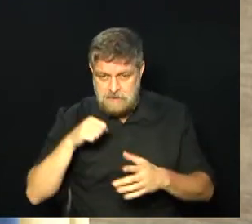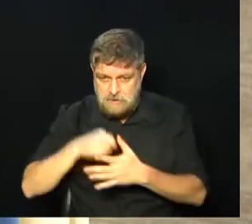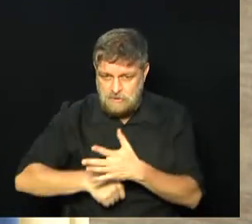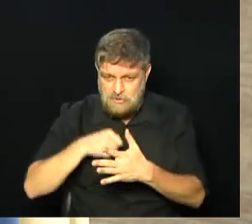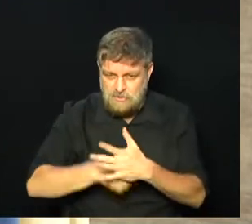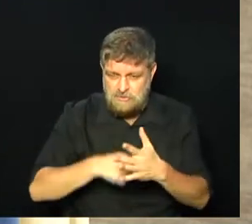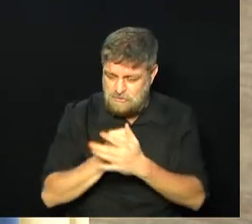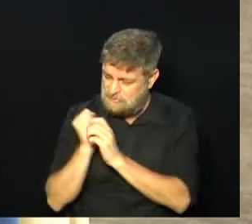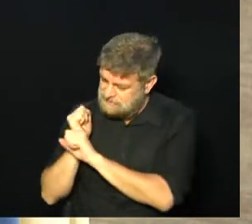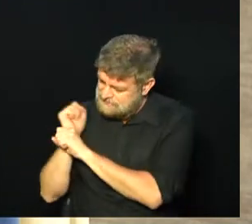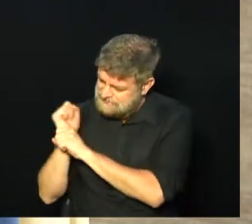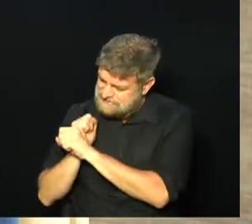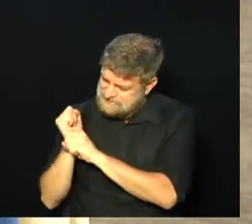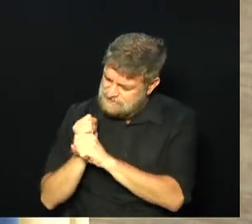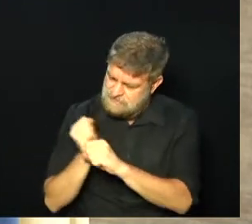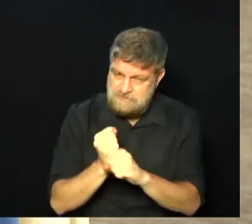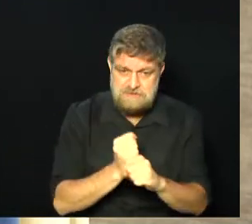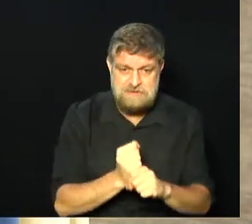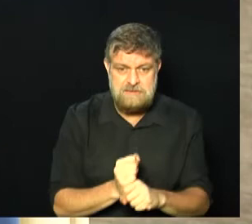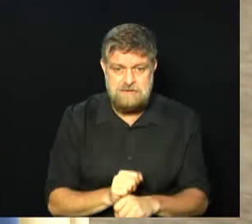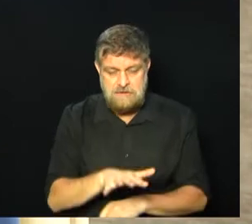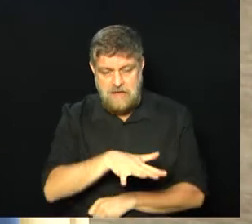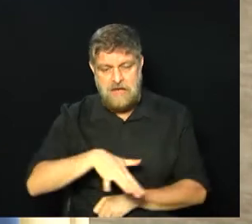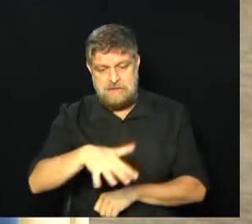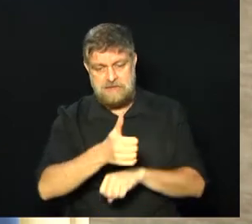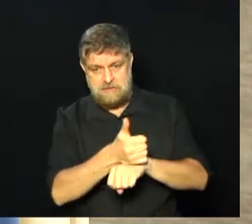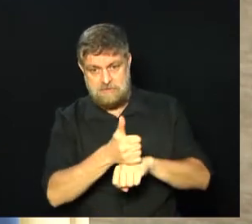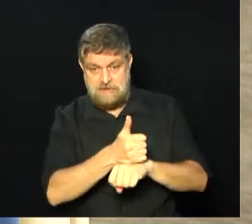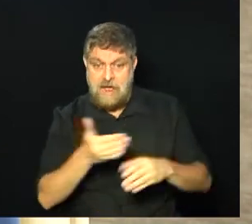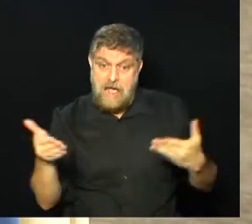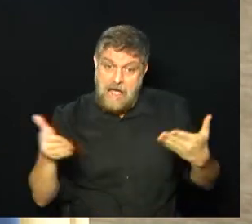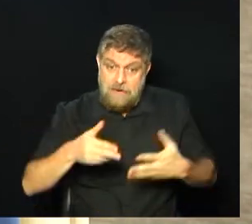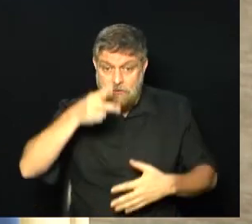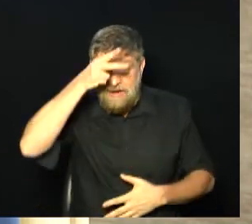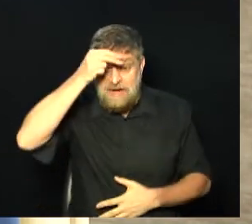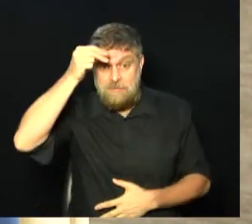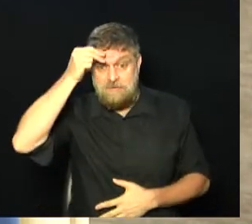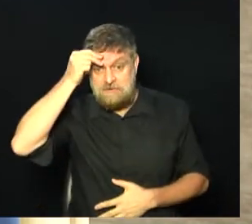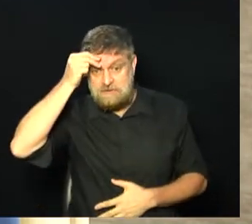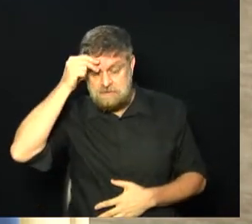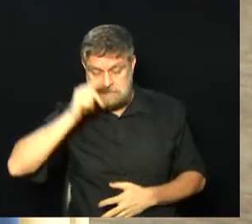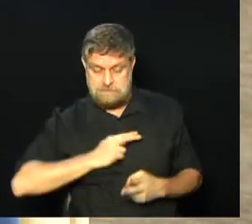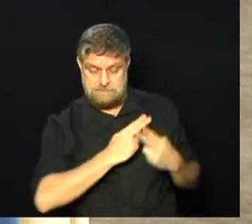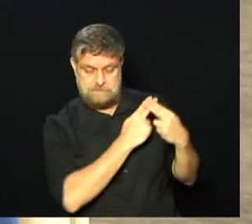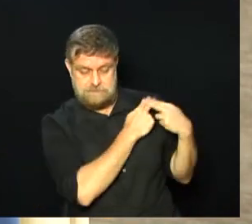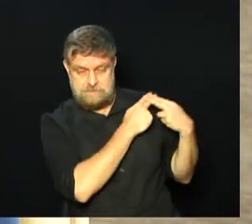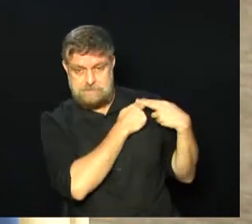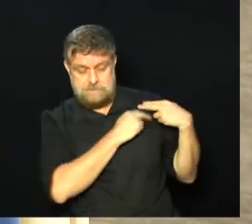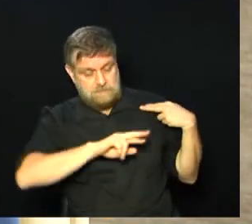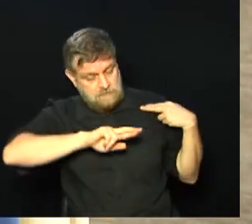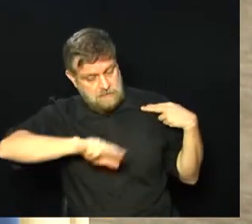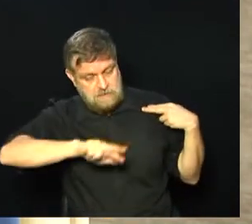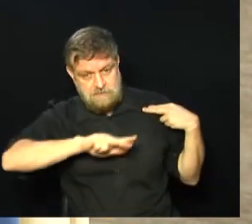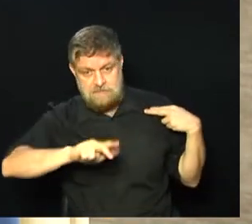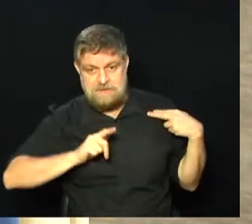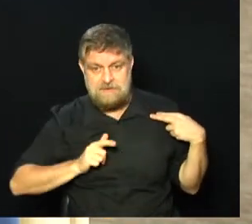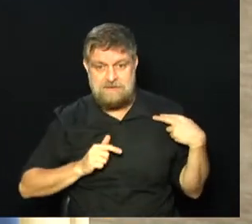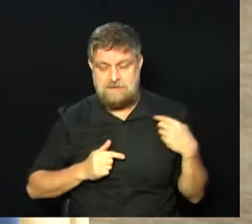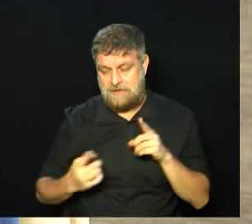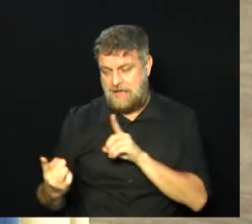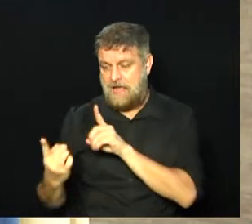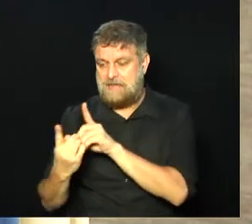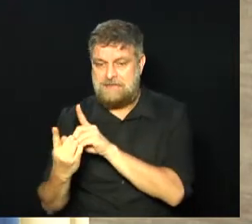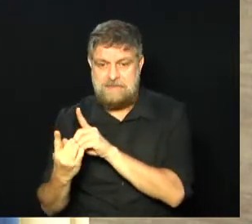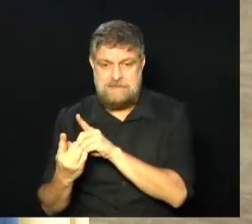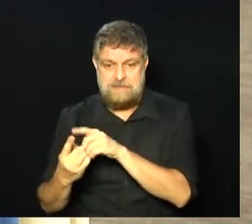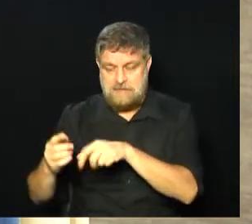anos na sua especialidade, agora por força, né, do cargo que ele assumiu, ele não está clinicando,